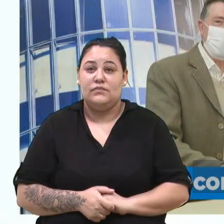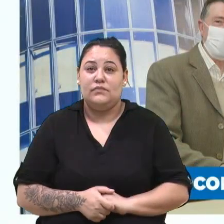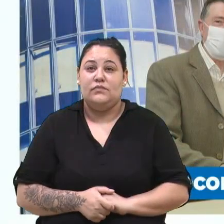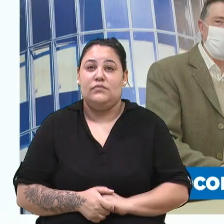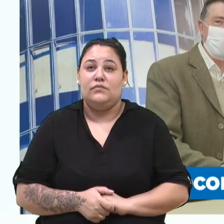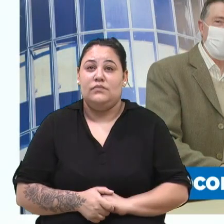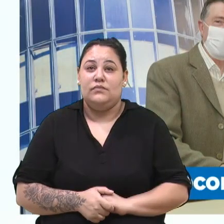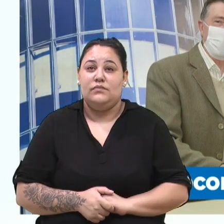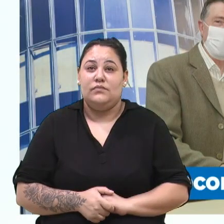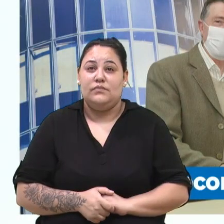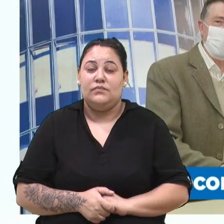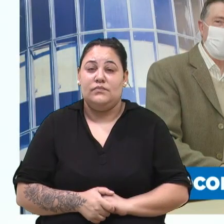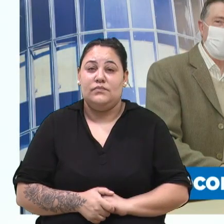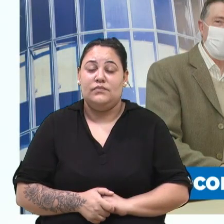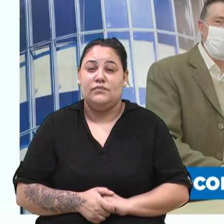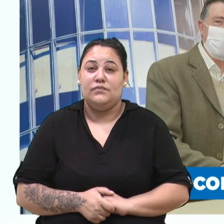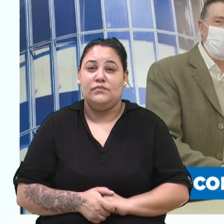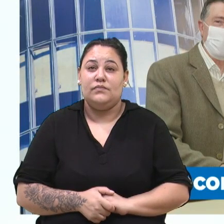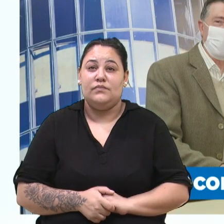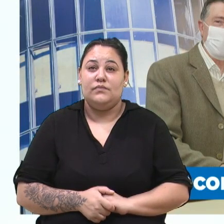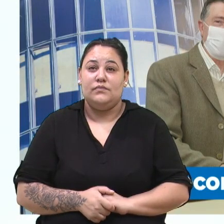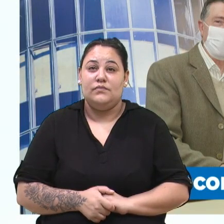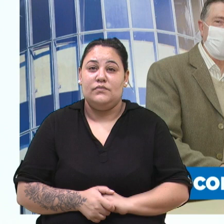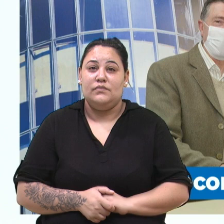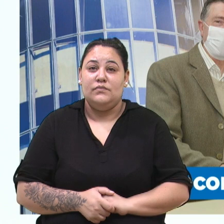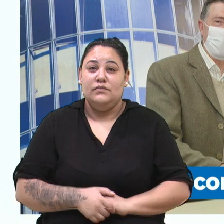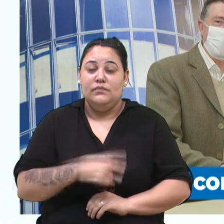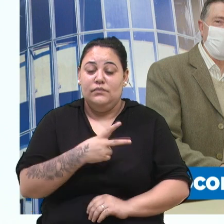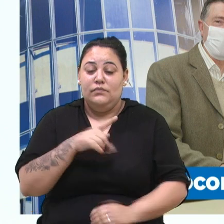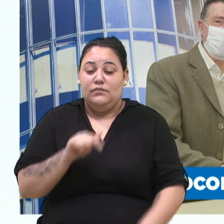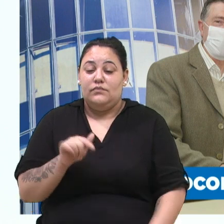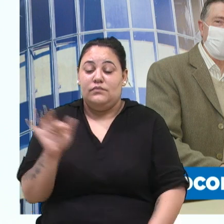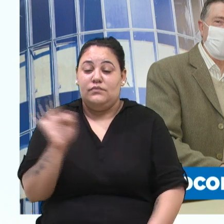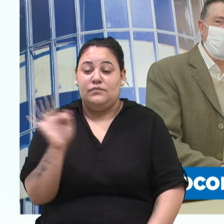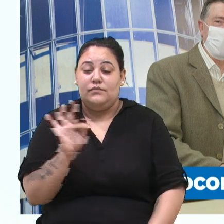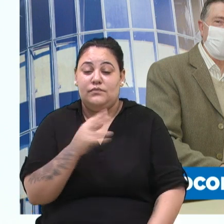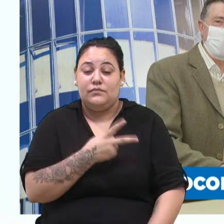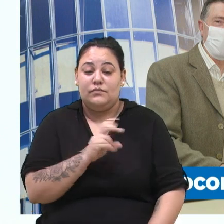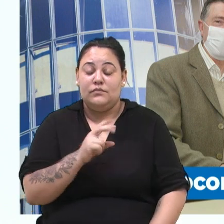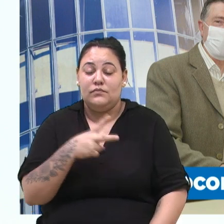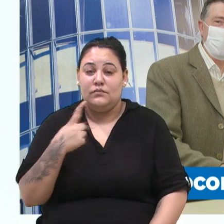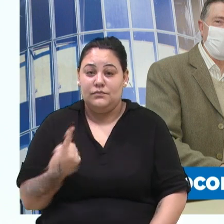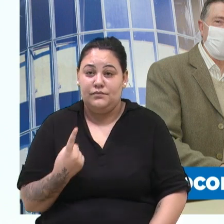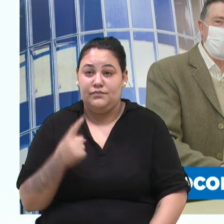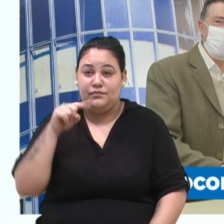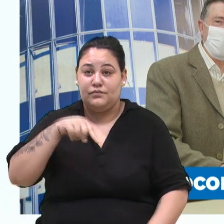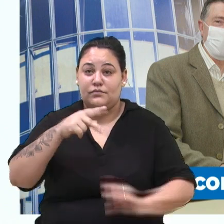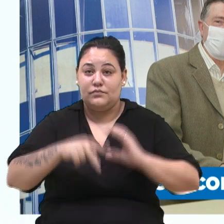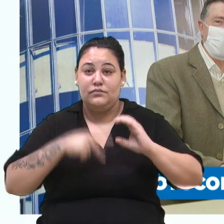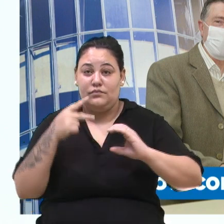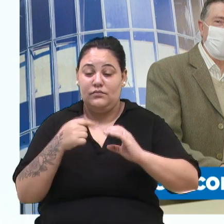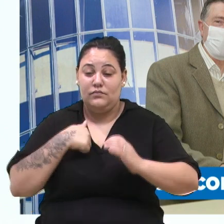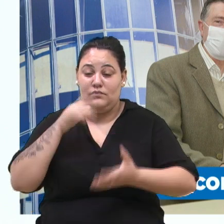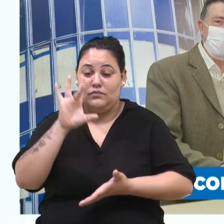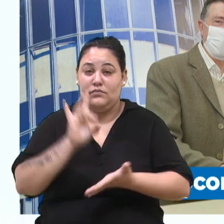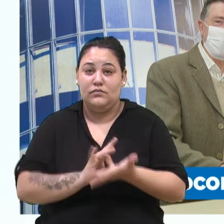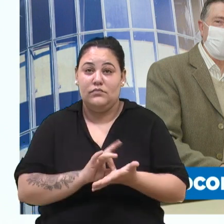Pois no dia 27 de fevereiro de 2021, nesta casa eu protocolei